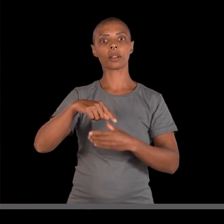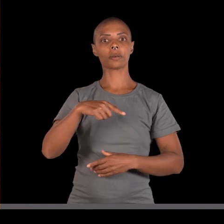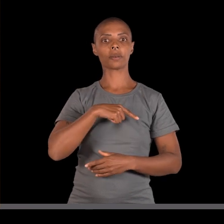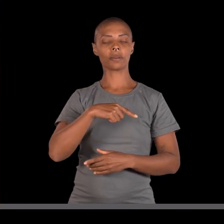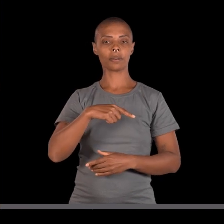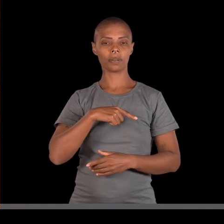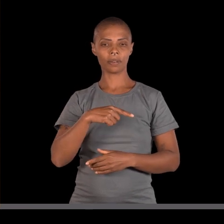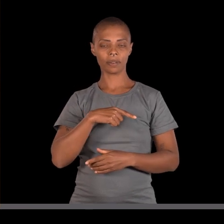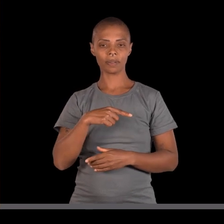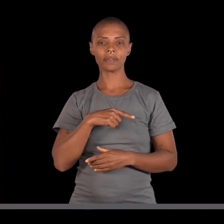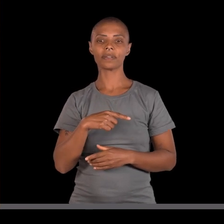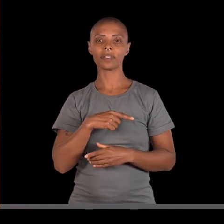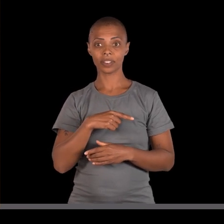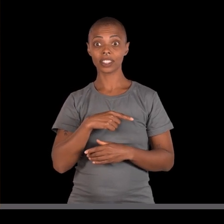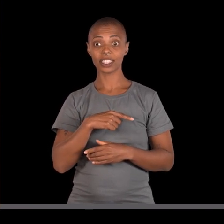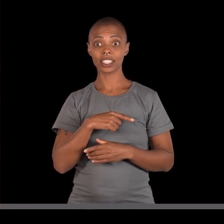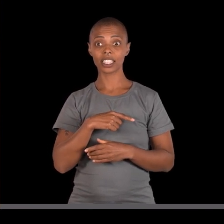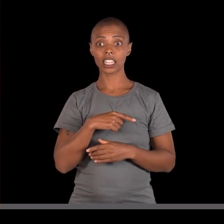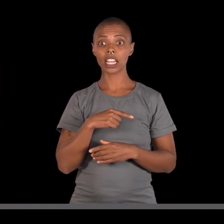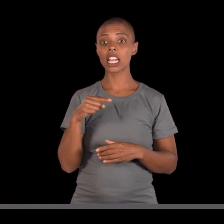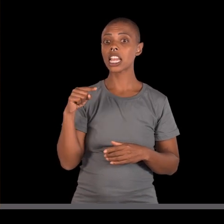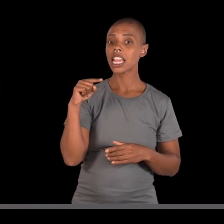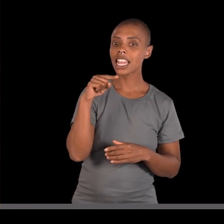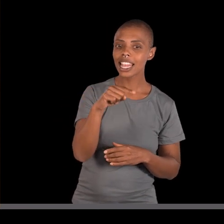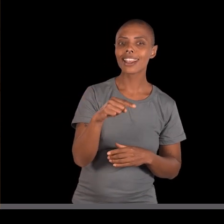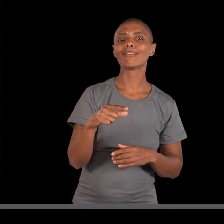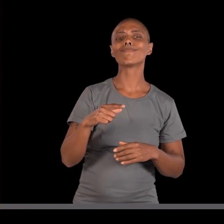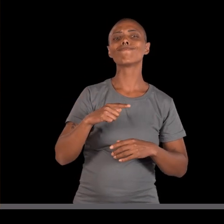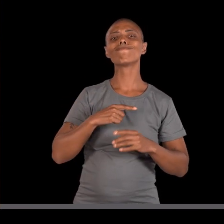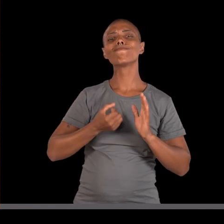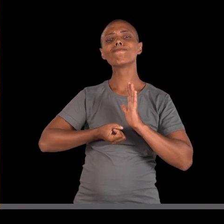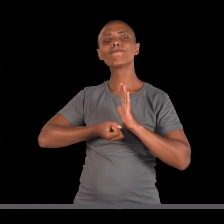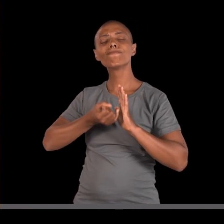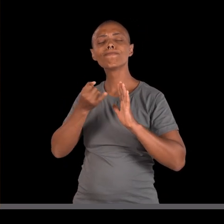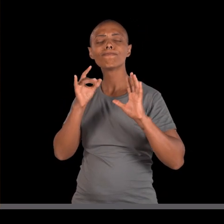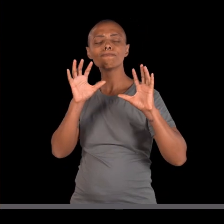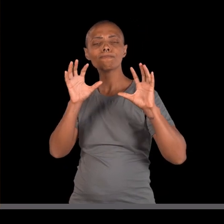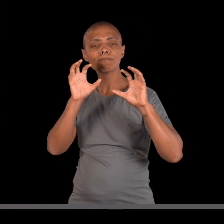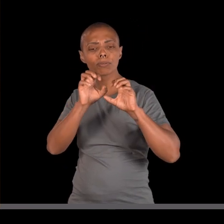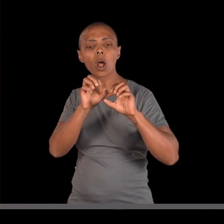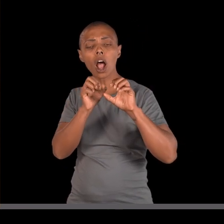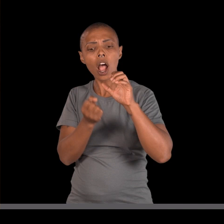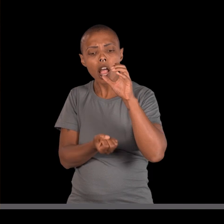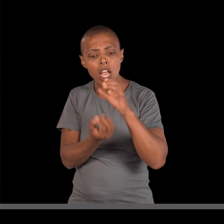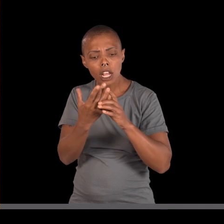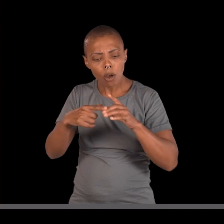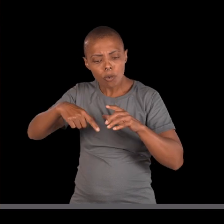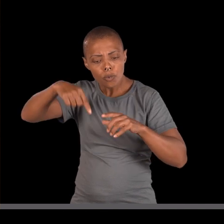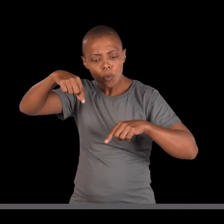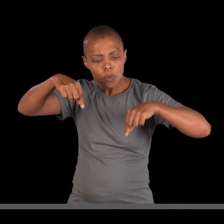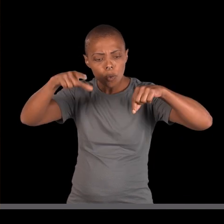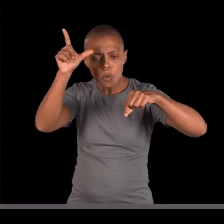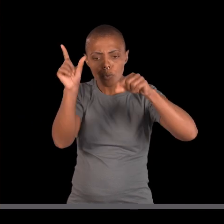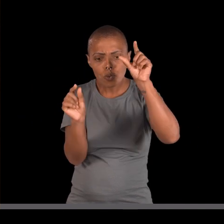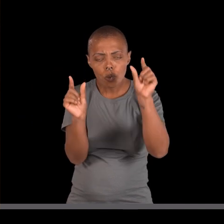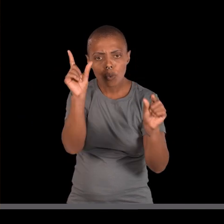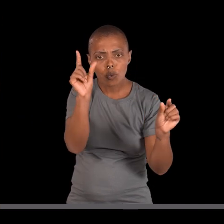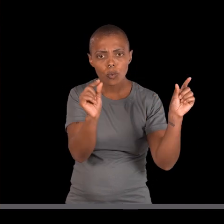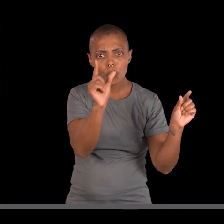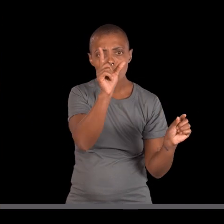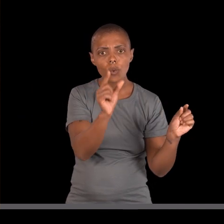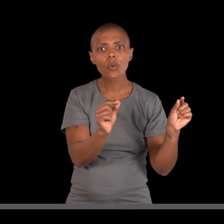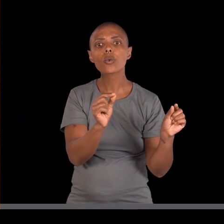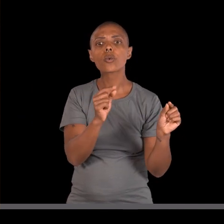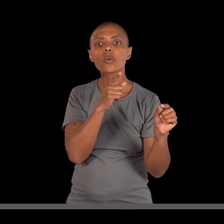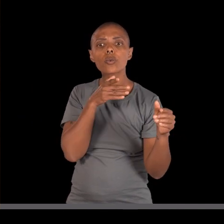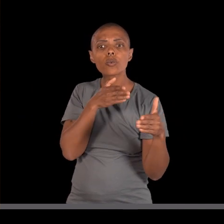anos 70, o famoso oceanógrafo Jacques Cousteau explorou seus túneis estalactites. O buraco azul